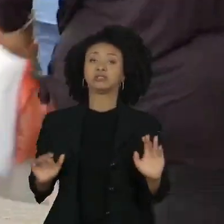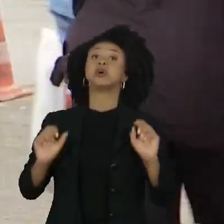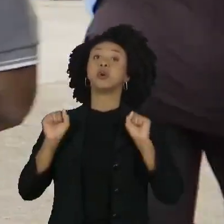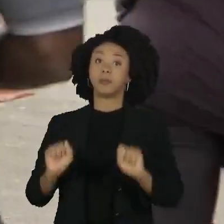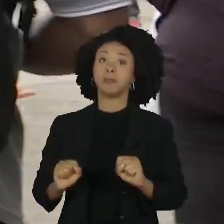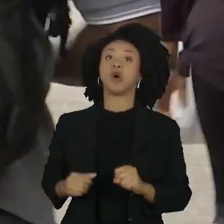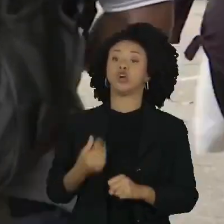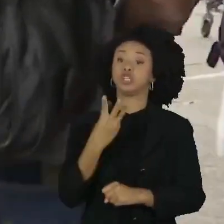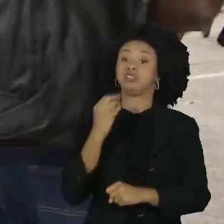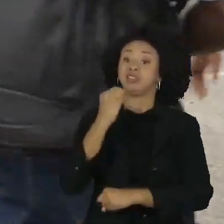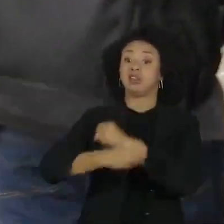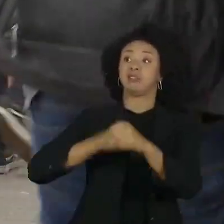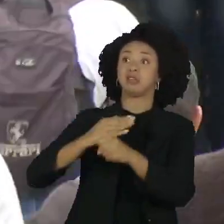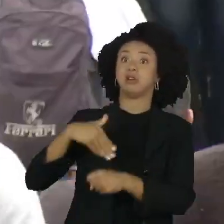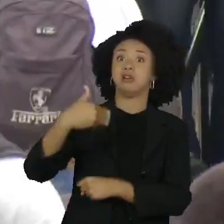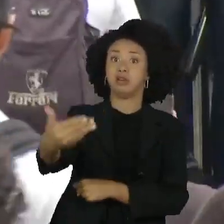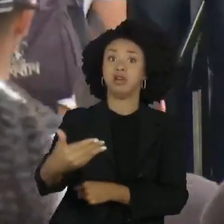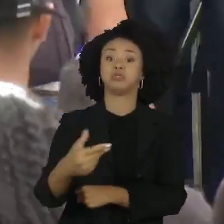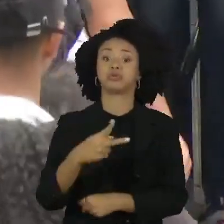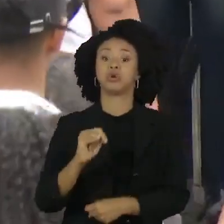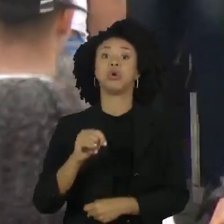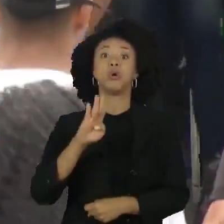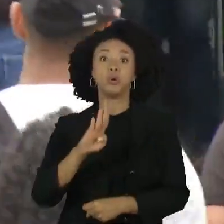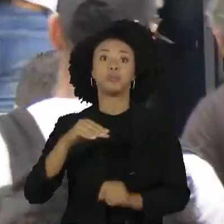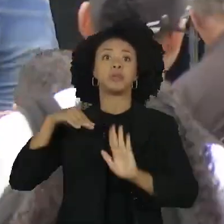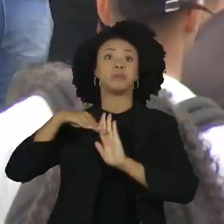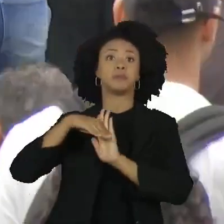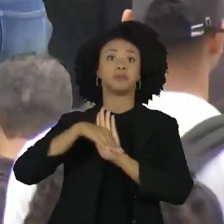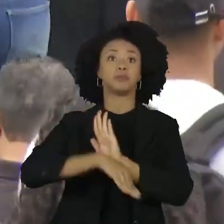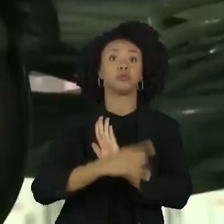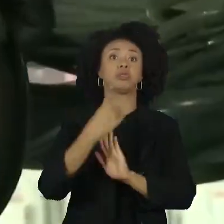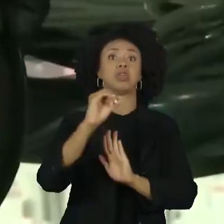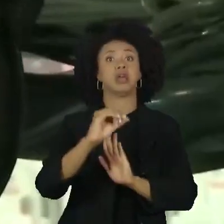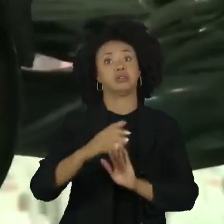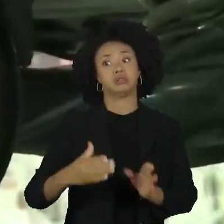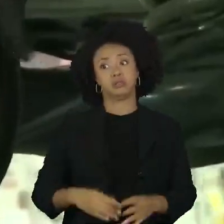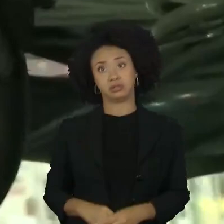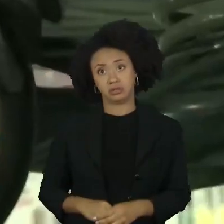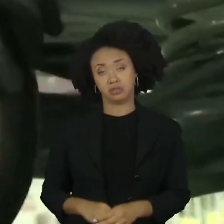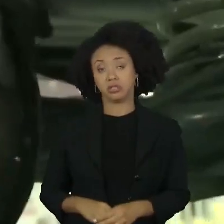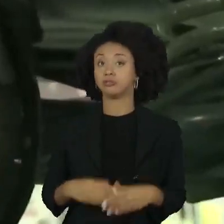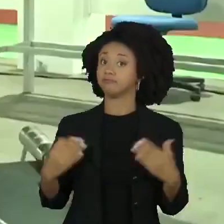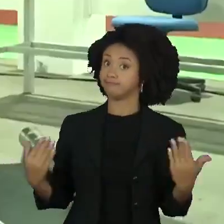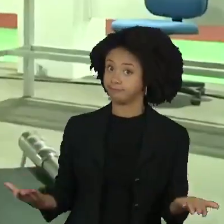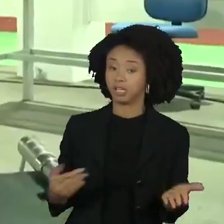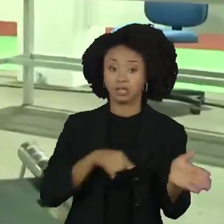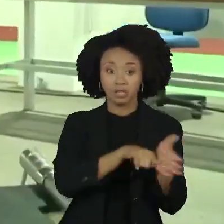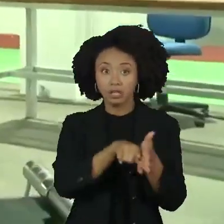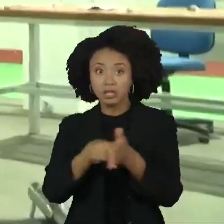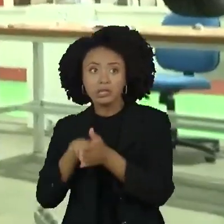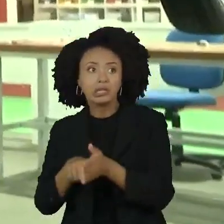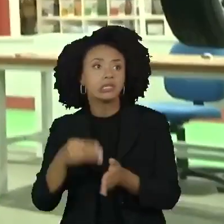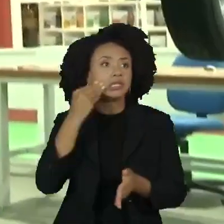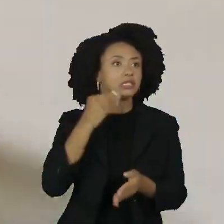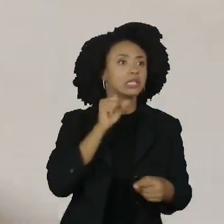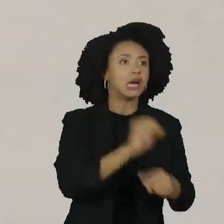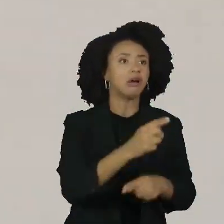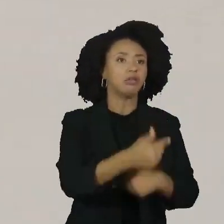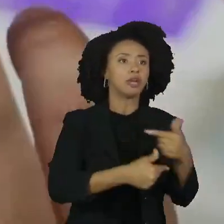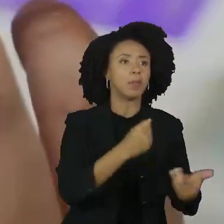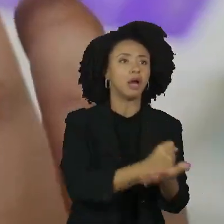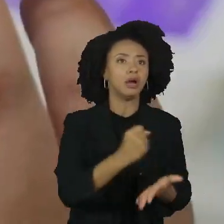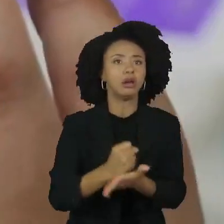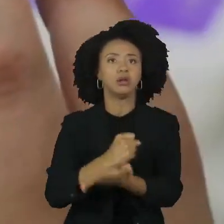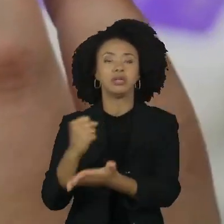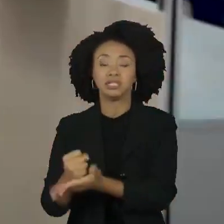pontos no desenvolvimento do PIB pelas próximas 3 décadas. As dificuldades na busca por uma vaga no mercado de trabalho ainda